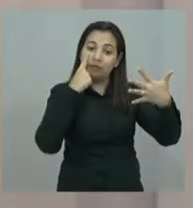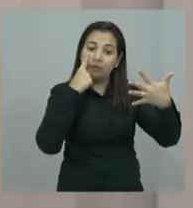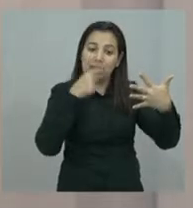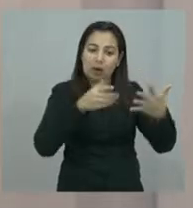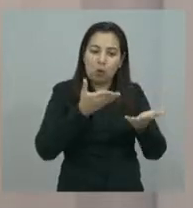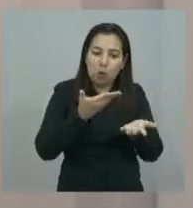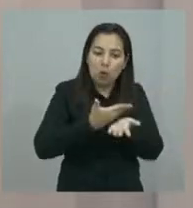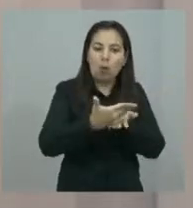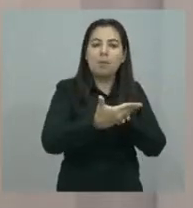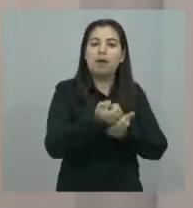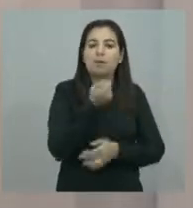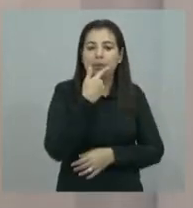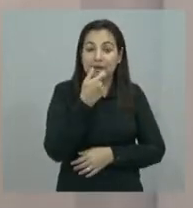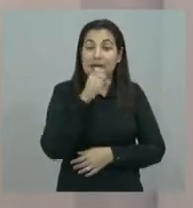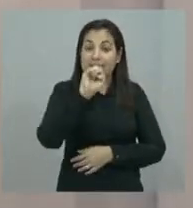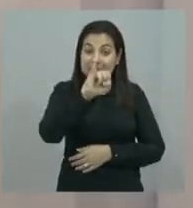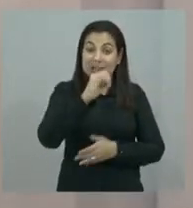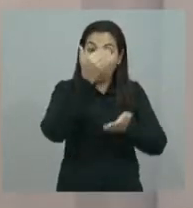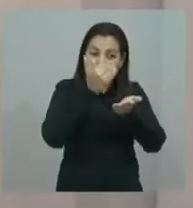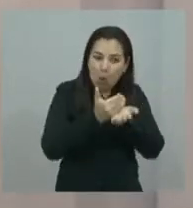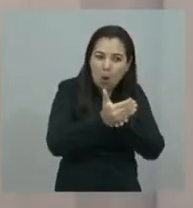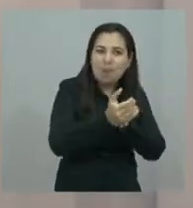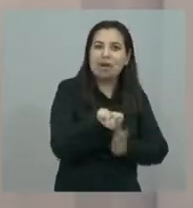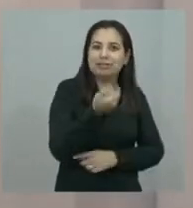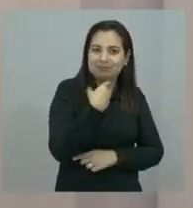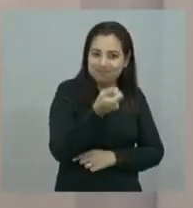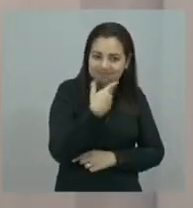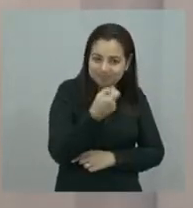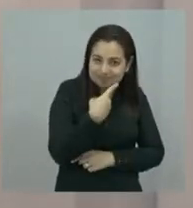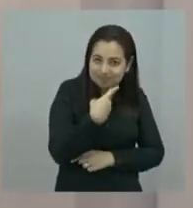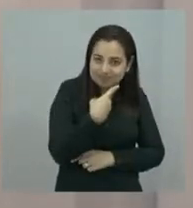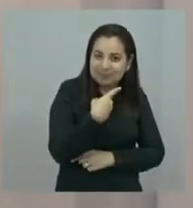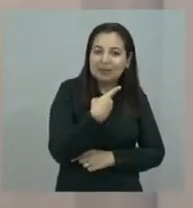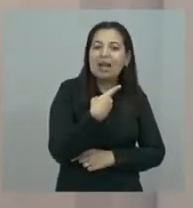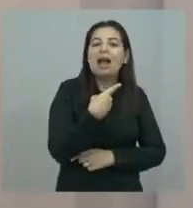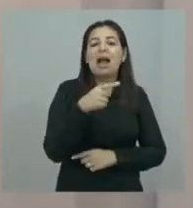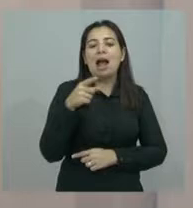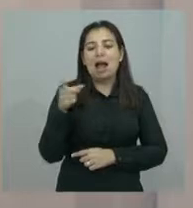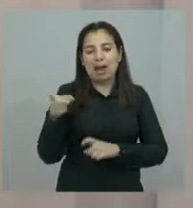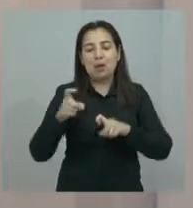Normalmente, quando a pessoa ingressa na medicação, o médico